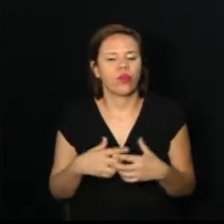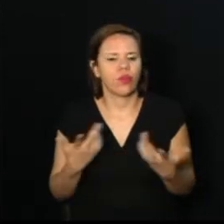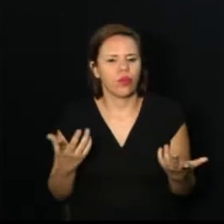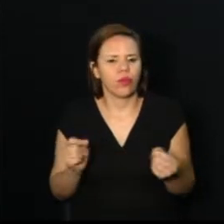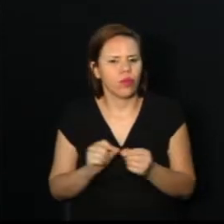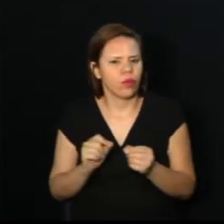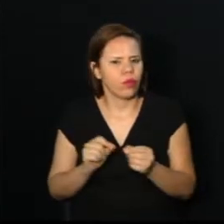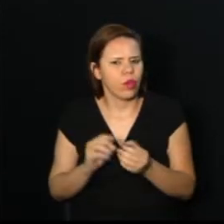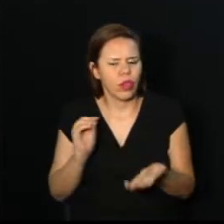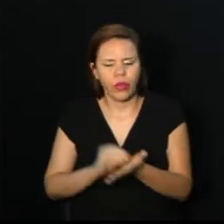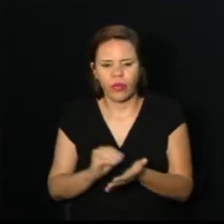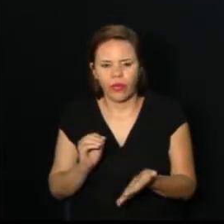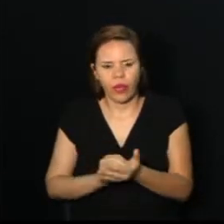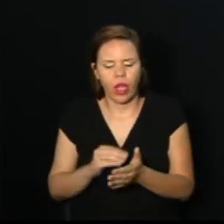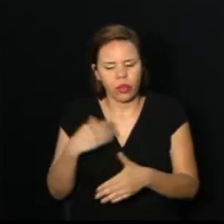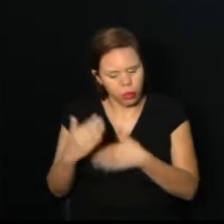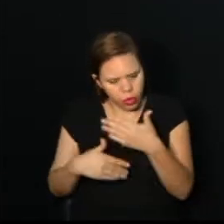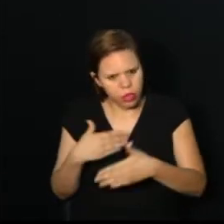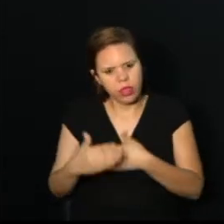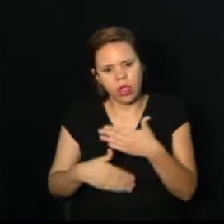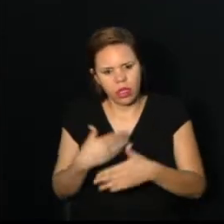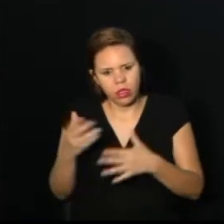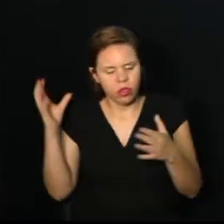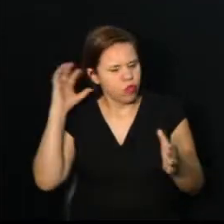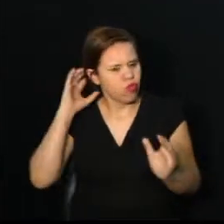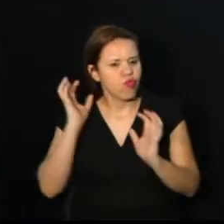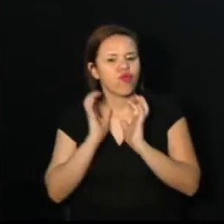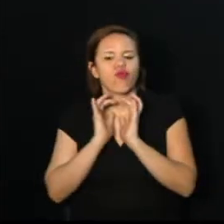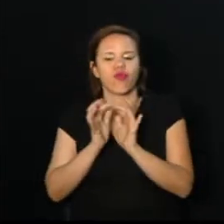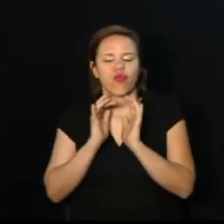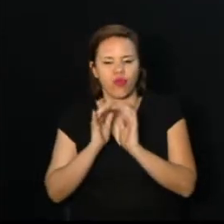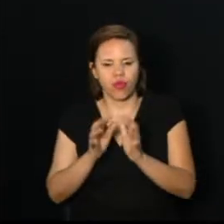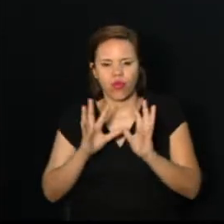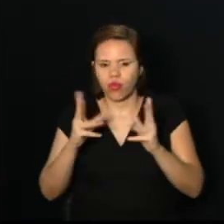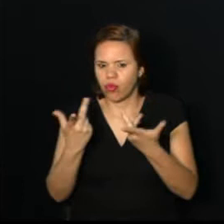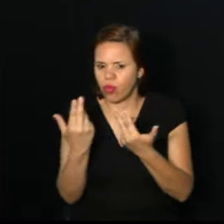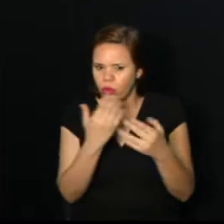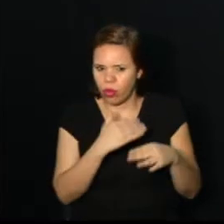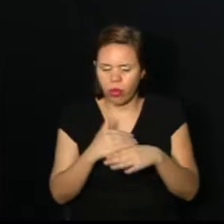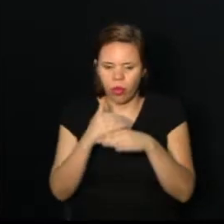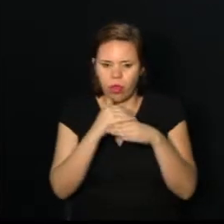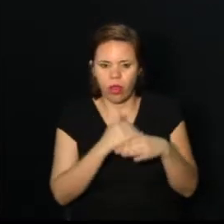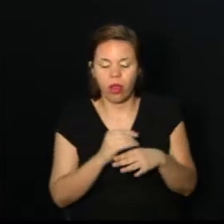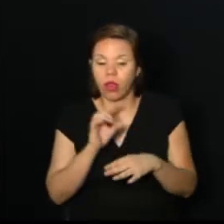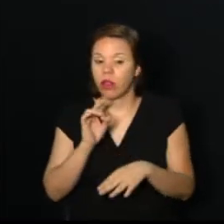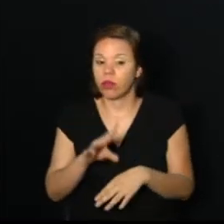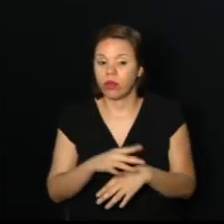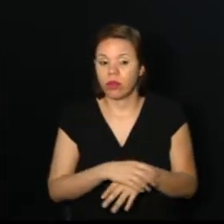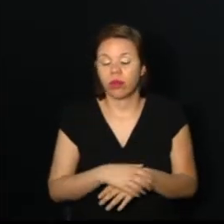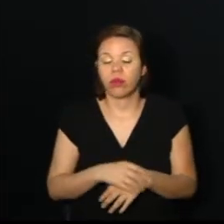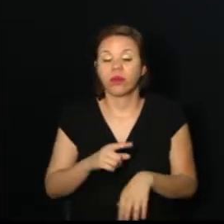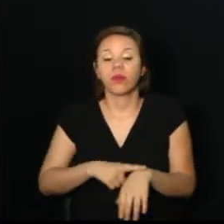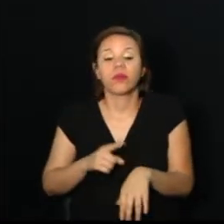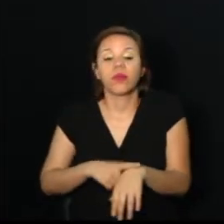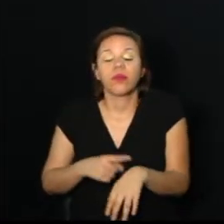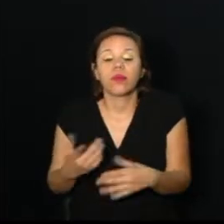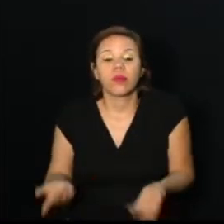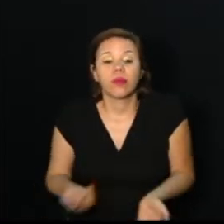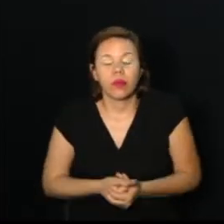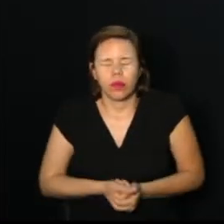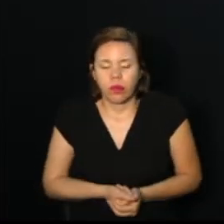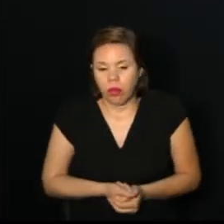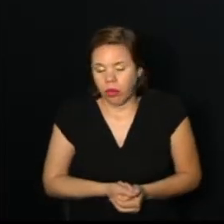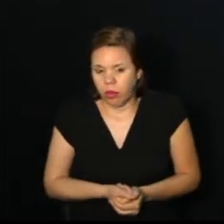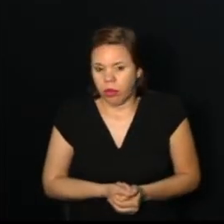anormal do processo cerebral. O resto é tudo igual, só que num momento